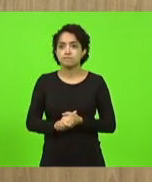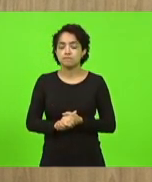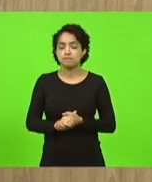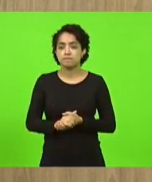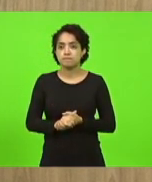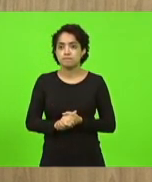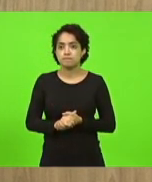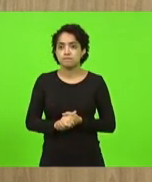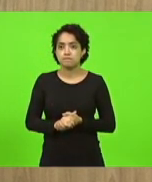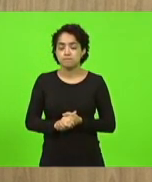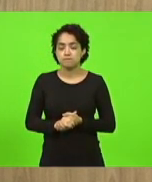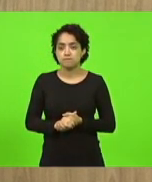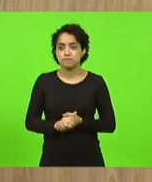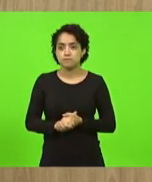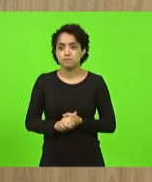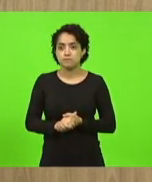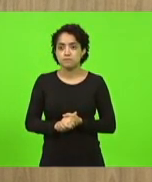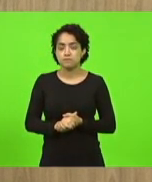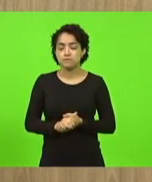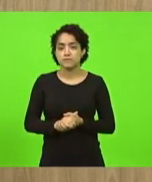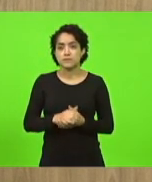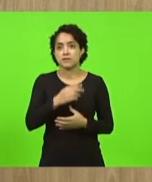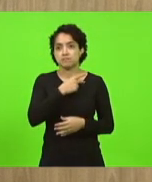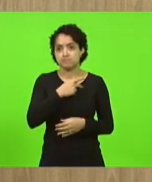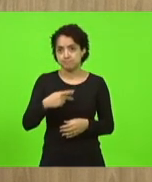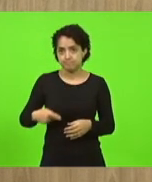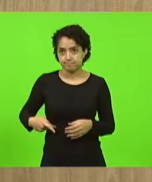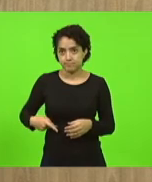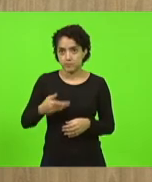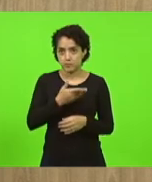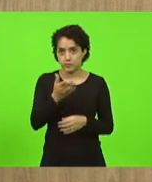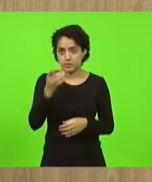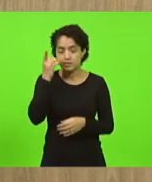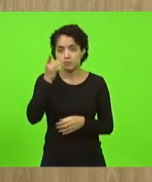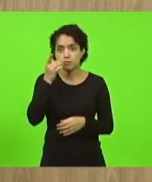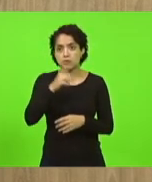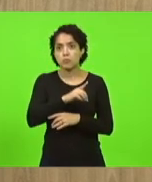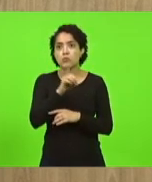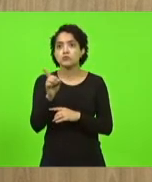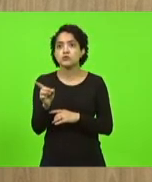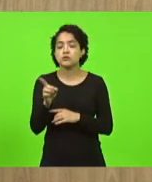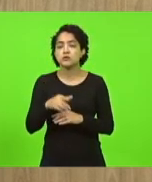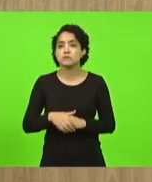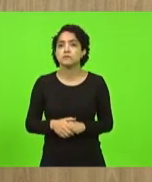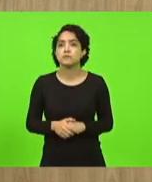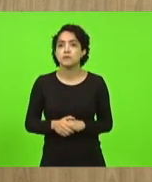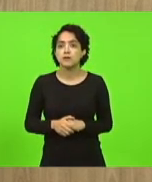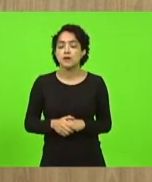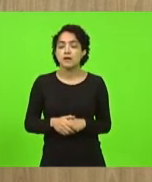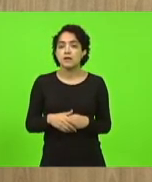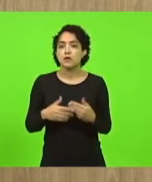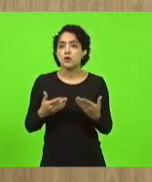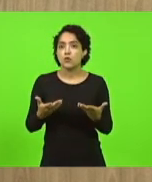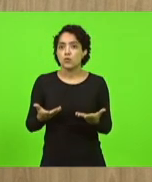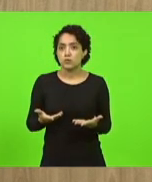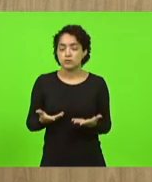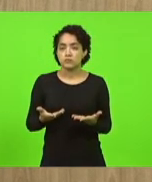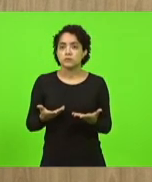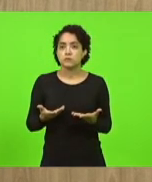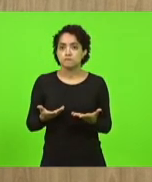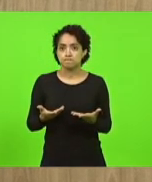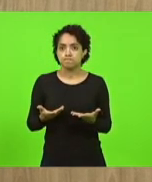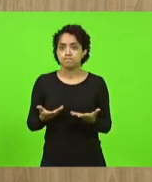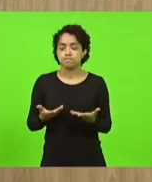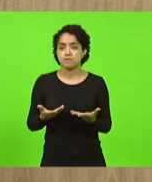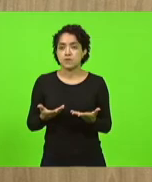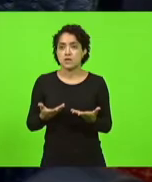Paulinha. Senhor presidente, meus colegas, muito bom dia a todos e todas. Eu quero aqui, senhor presidente, e não